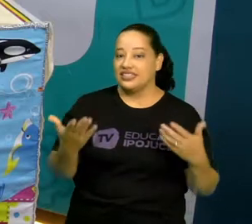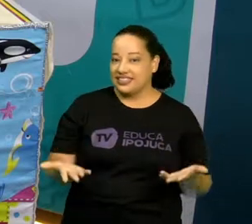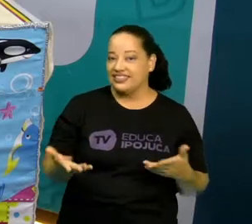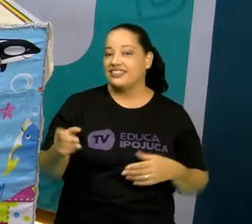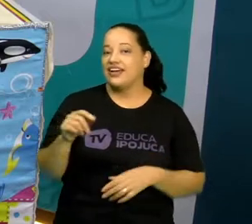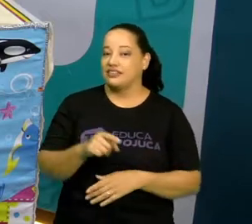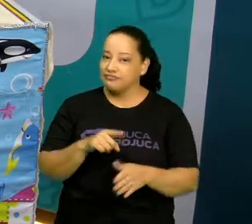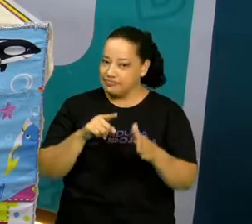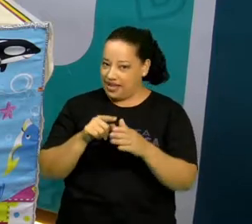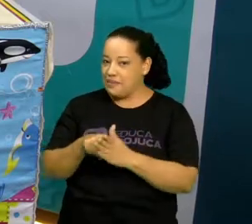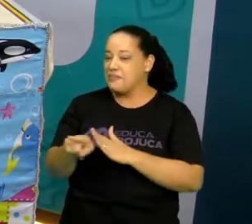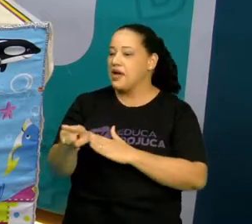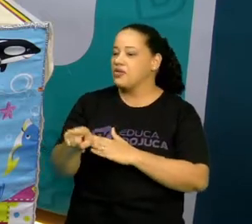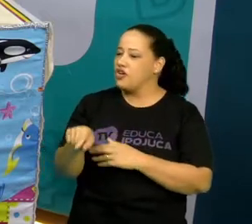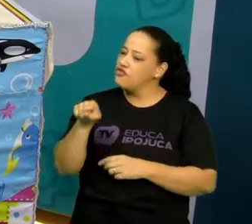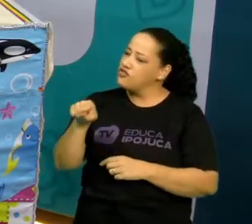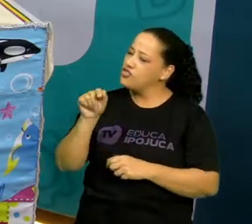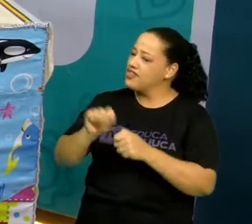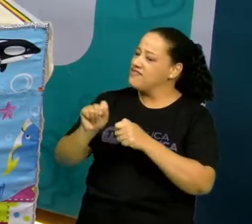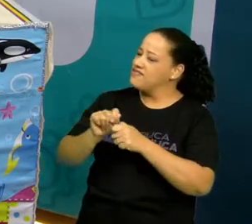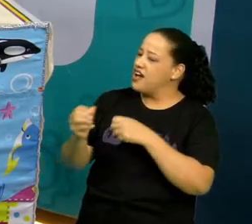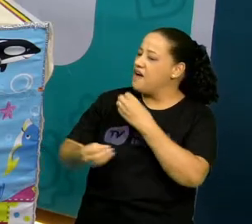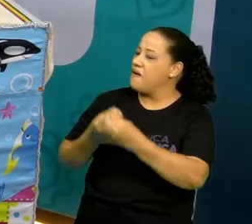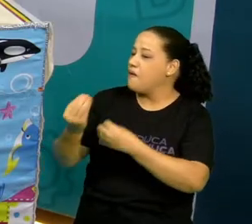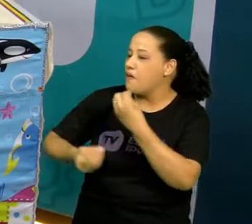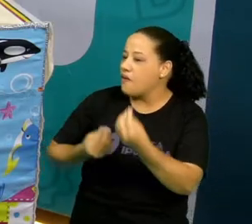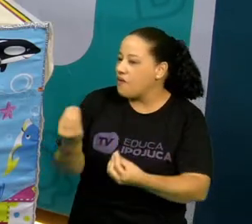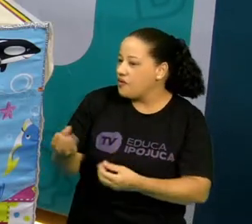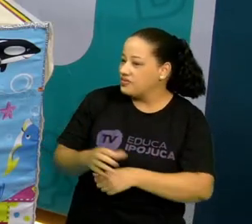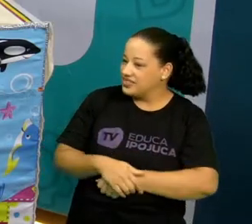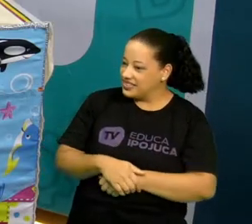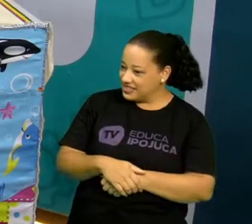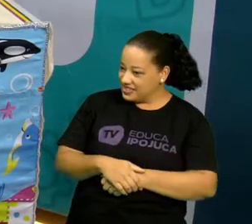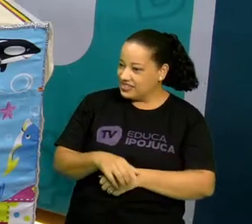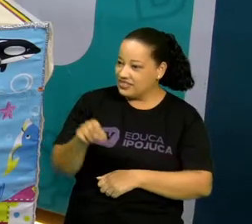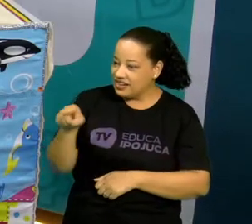Baratinha perguntou. Como é que você faz?